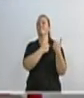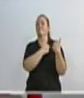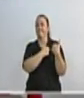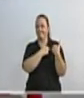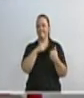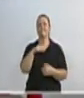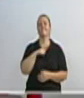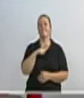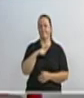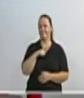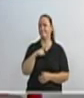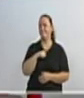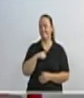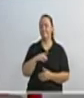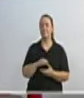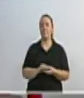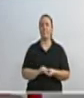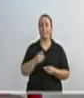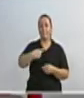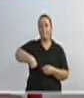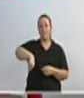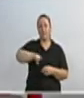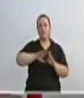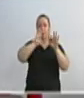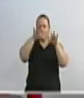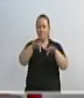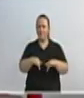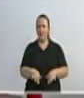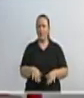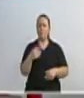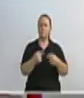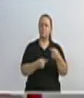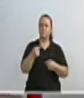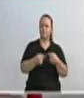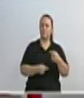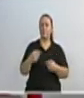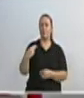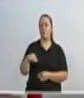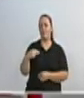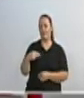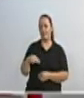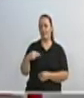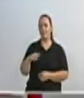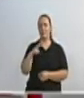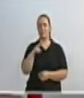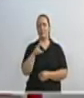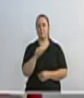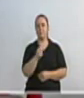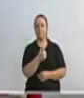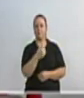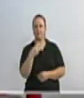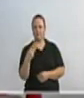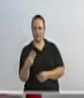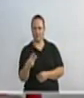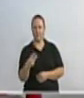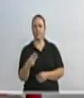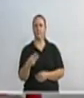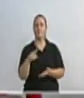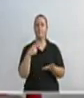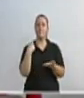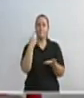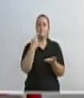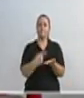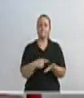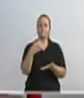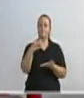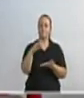né? E nós terminamos esse debate em novembro de 2013 com um termo de compromisso assinado pelas